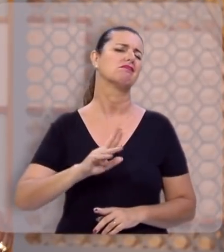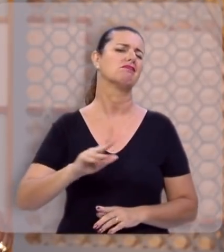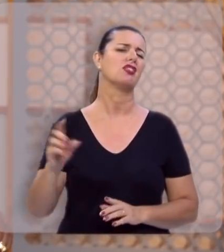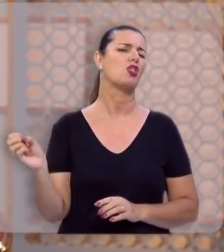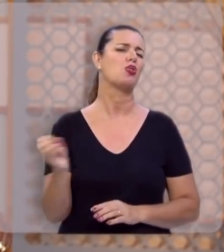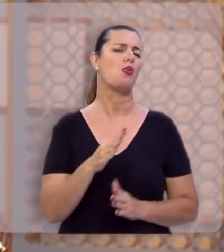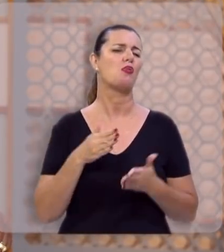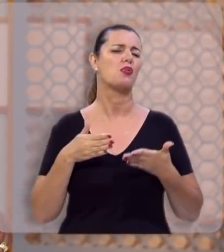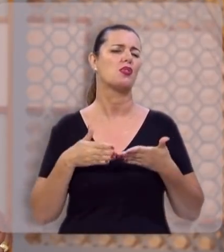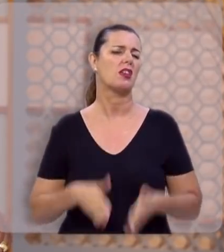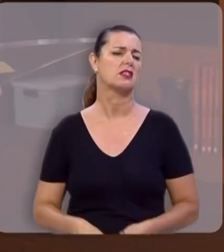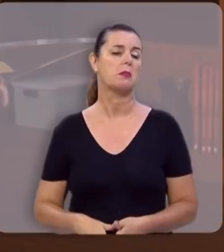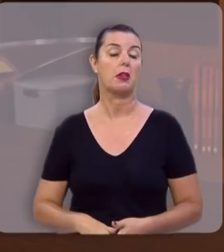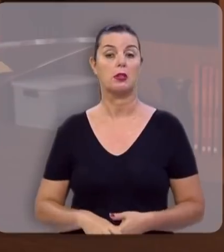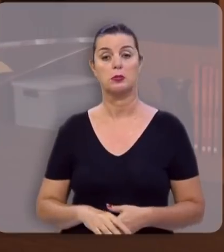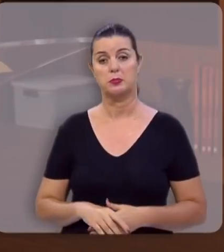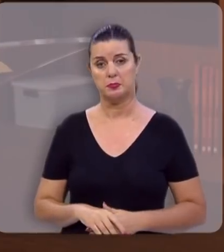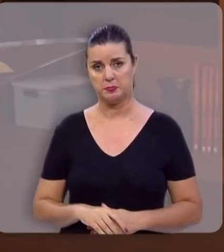nascimento.